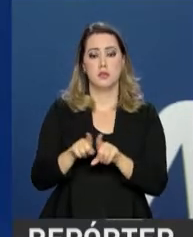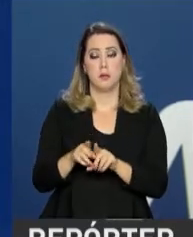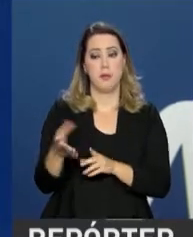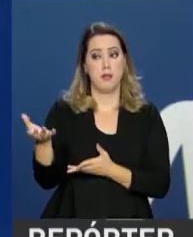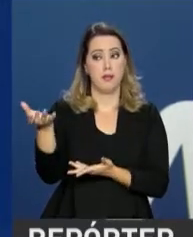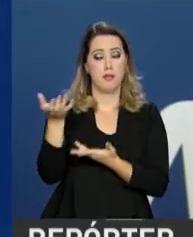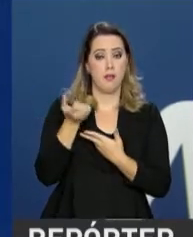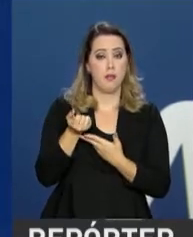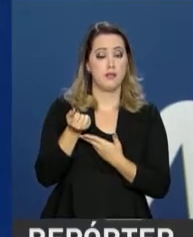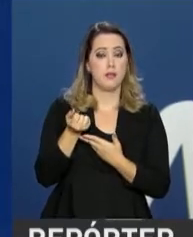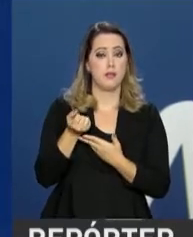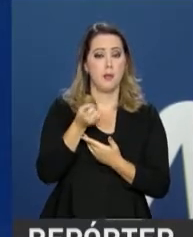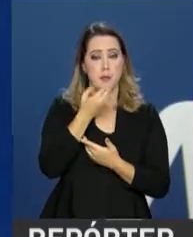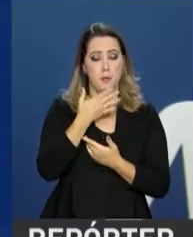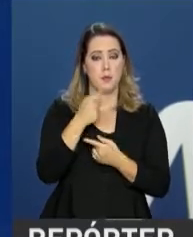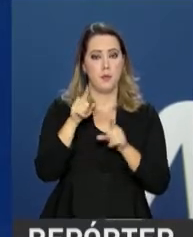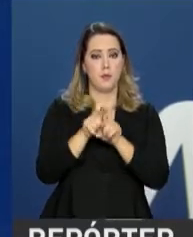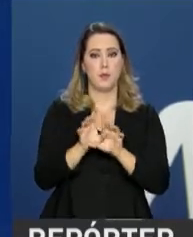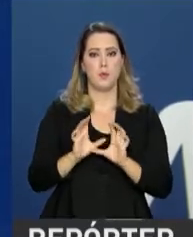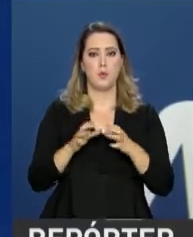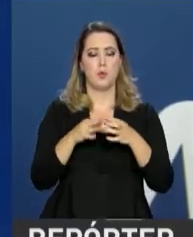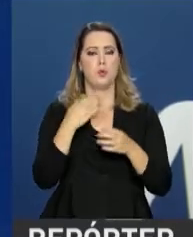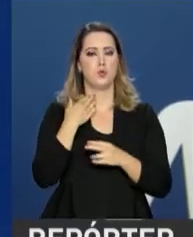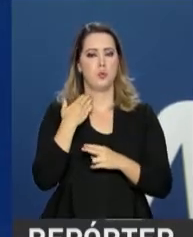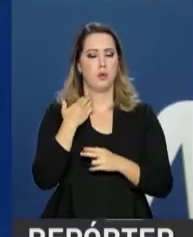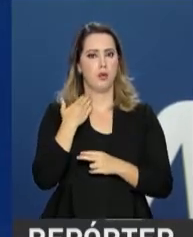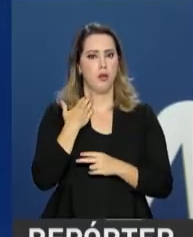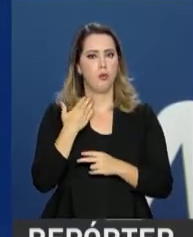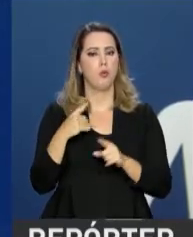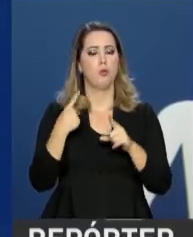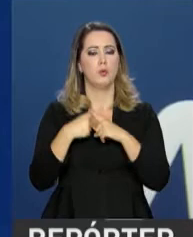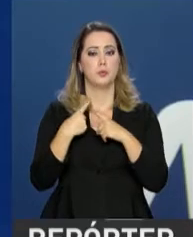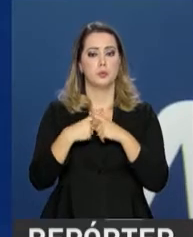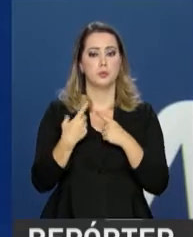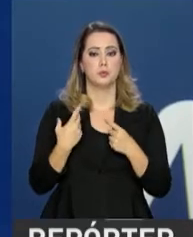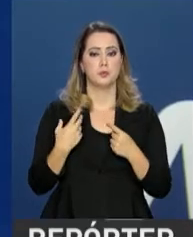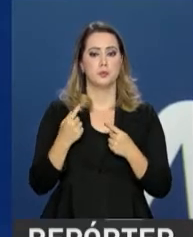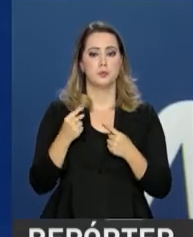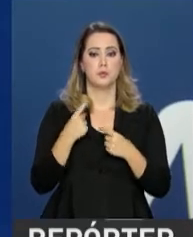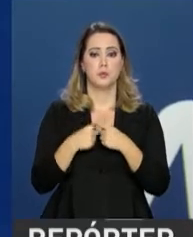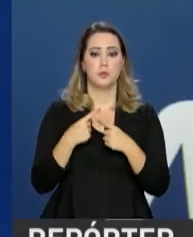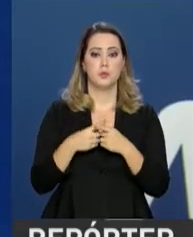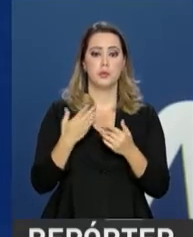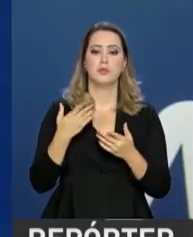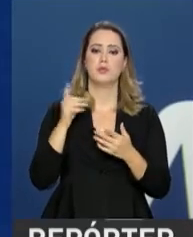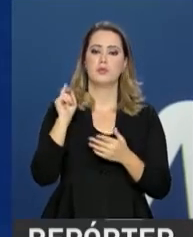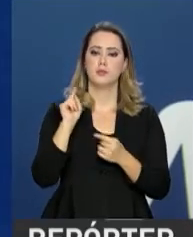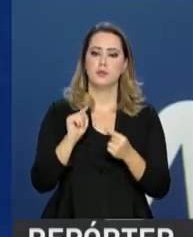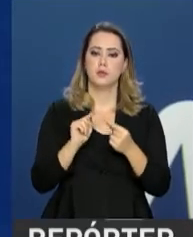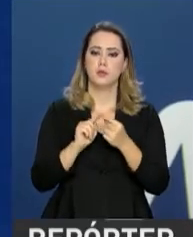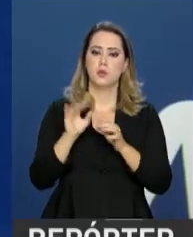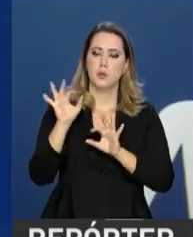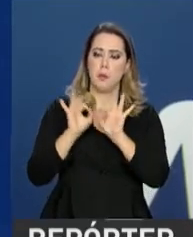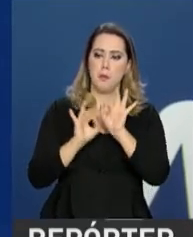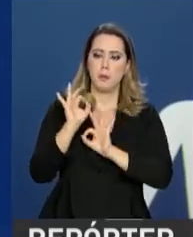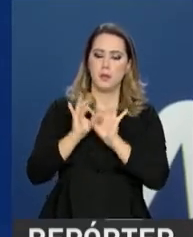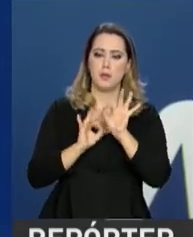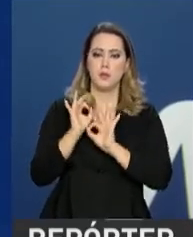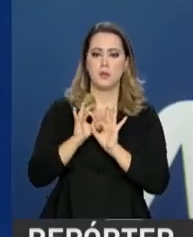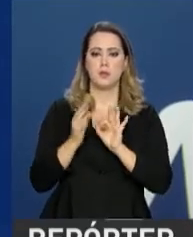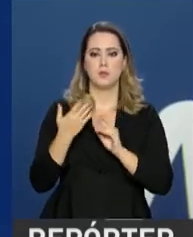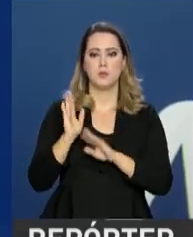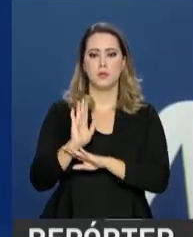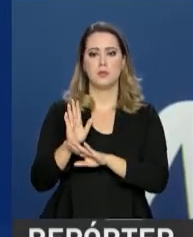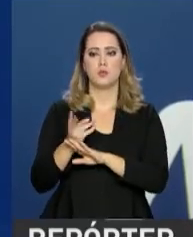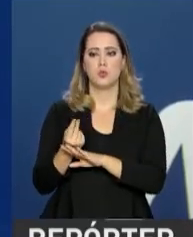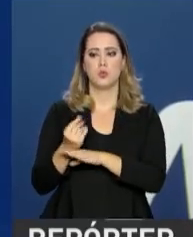também a instituição financeira, portanto, os bancos ganham efetivamente, por quê? Porque consegue de alguma forma se programar para que esse